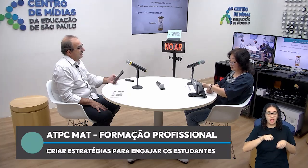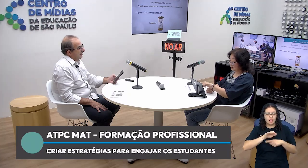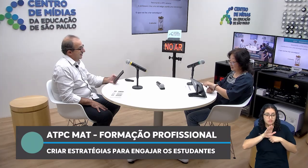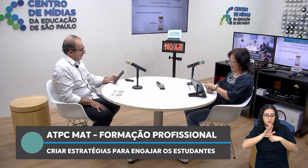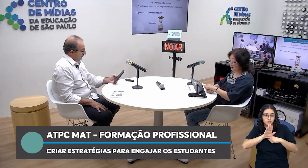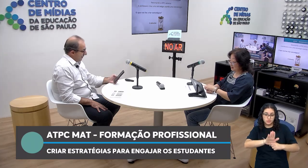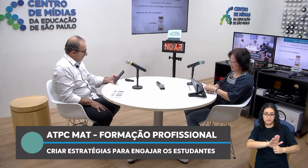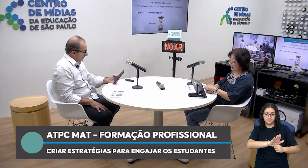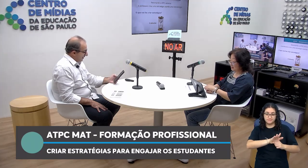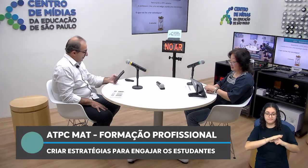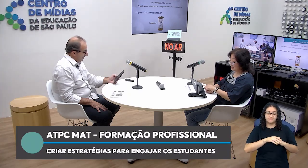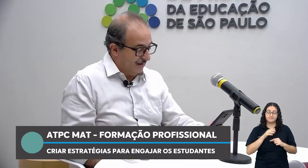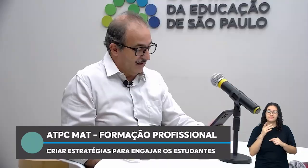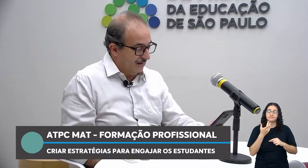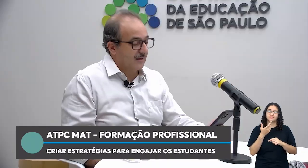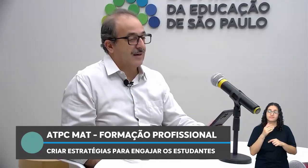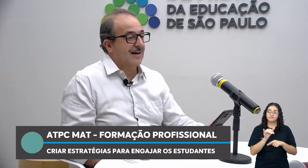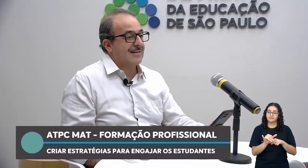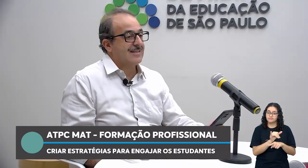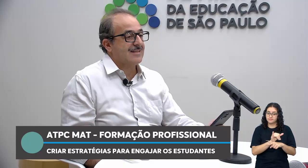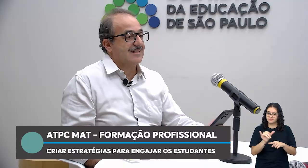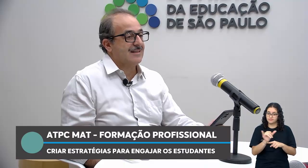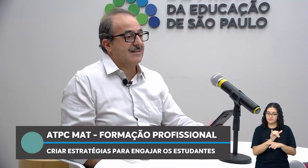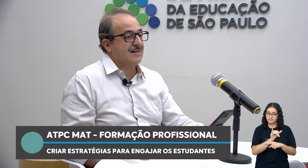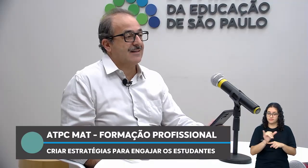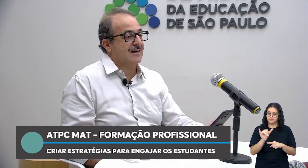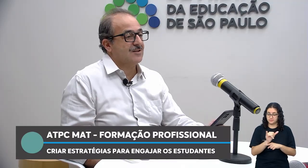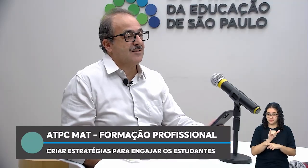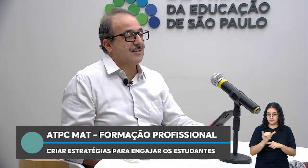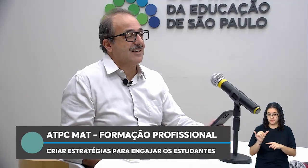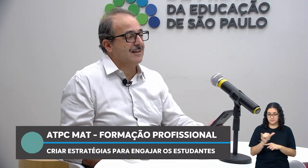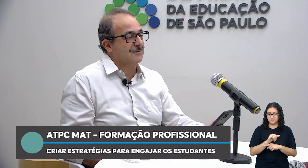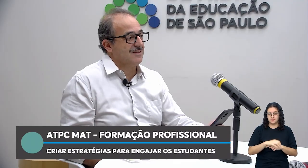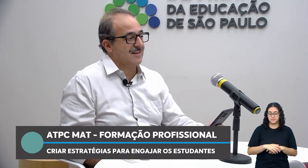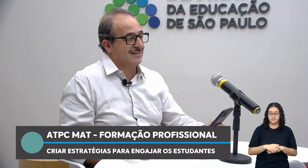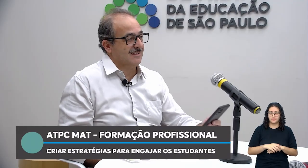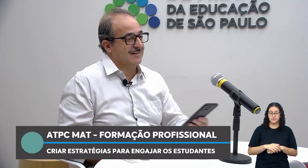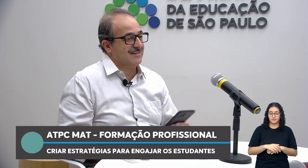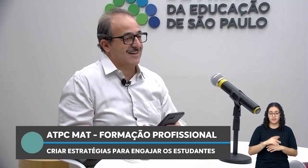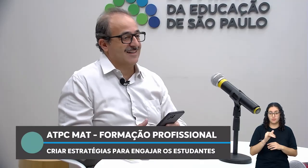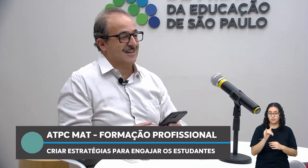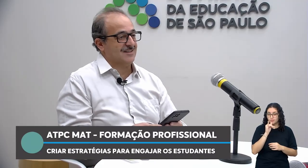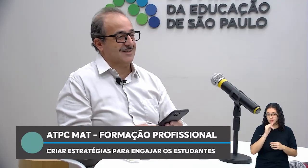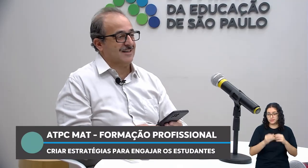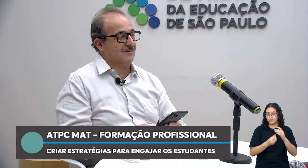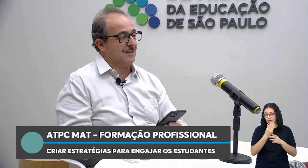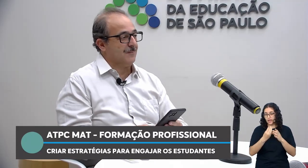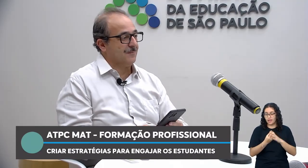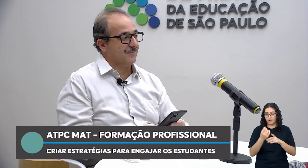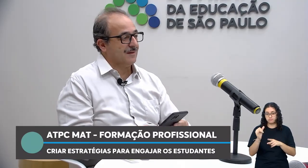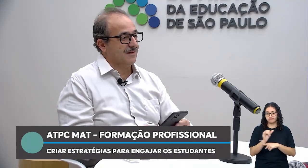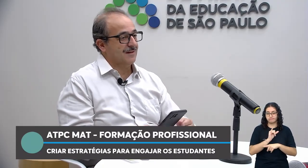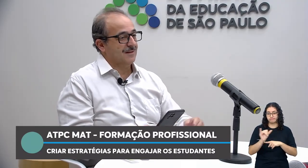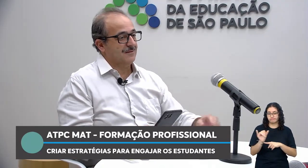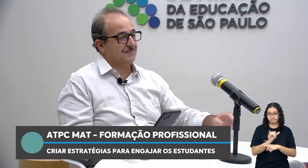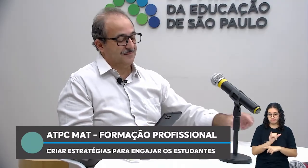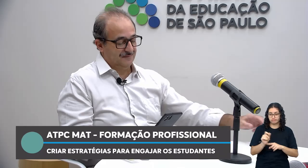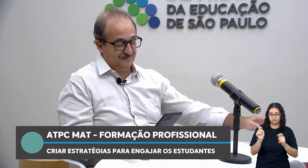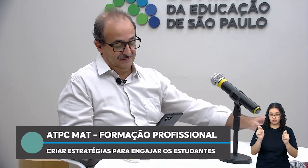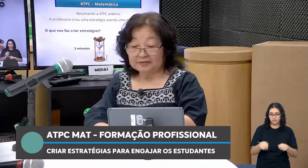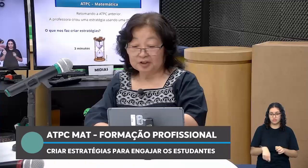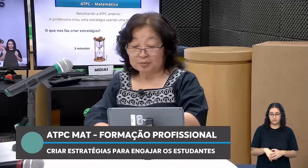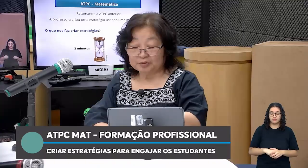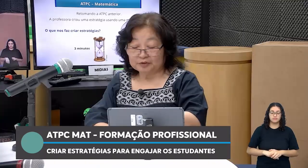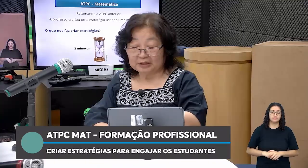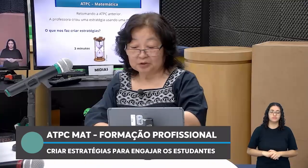auxiliá-los, né? Utilizando aí as estratégias, criando estratégias, né, Kimi? E tem a professora